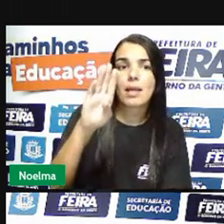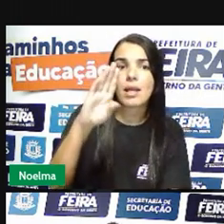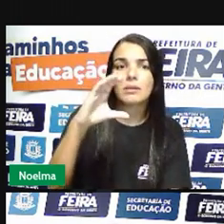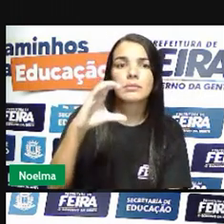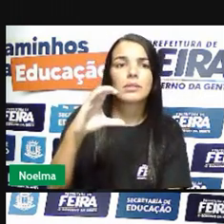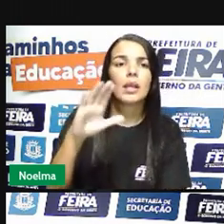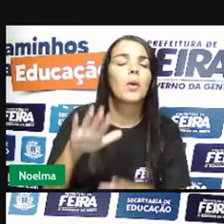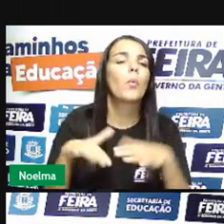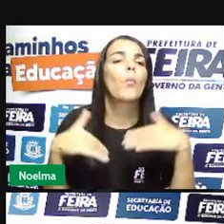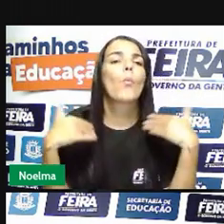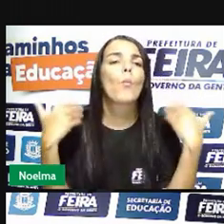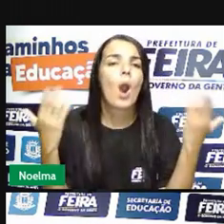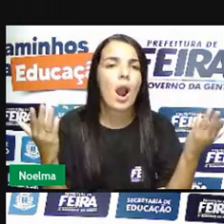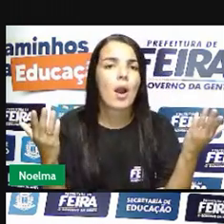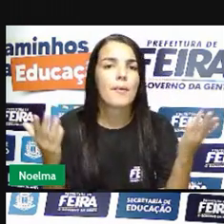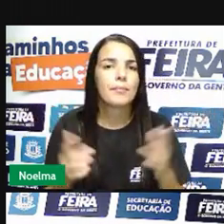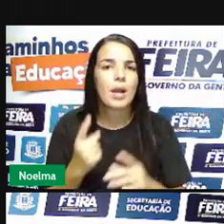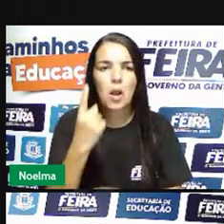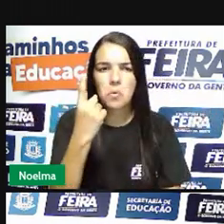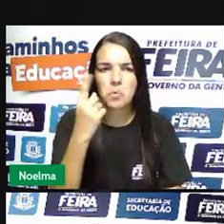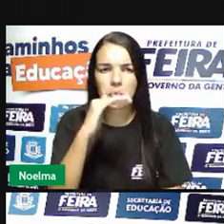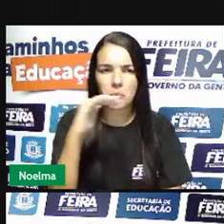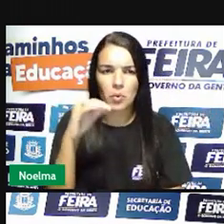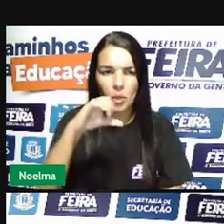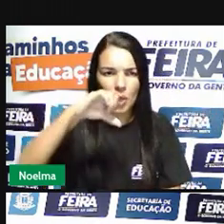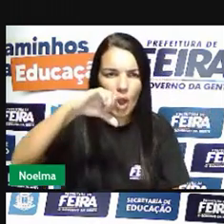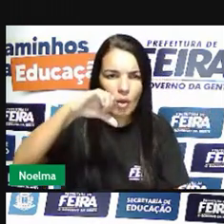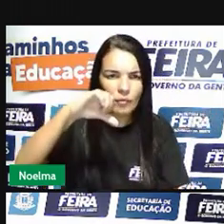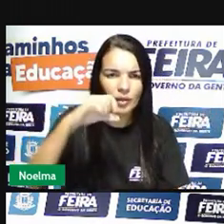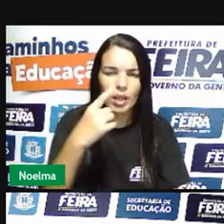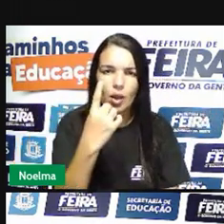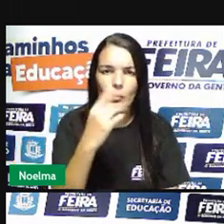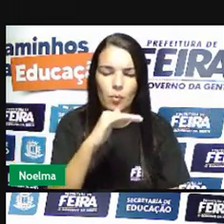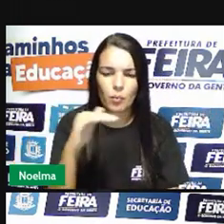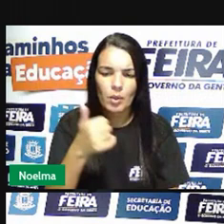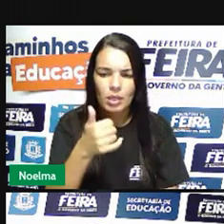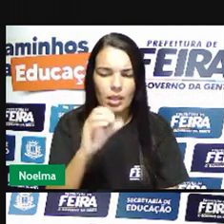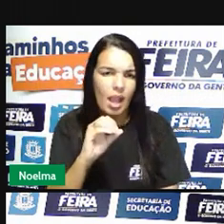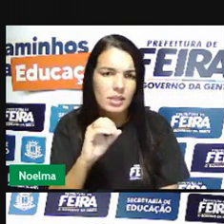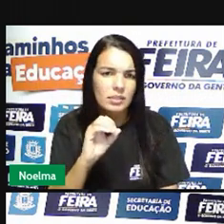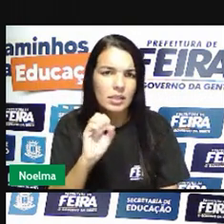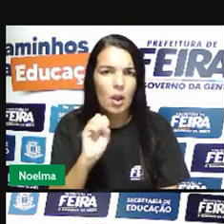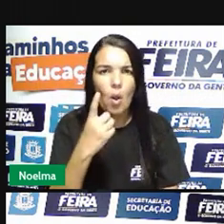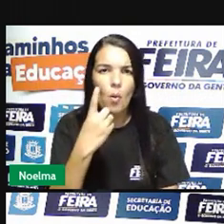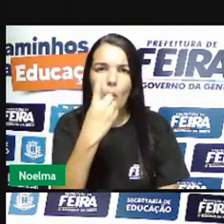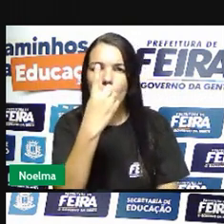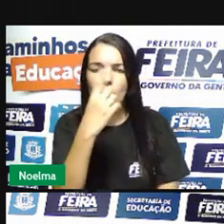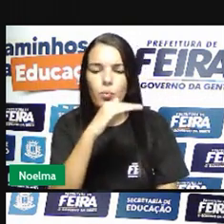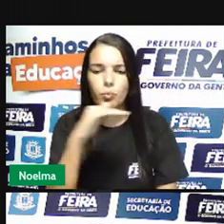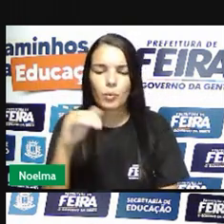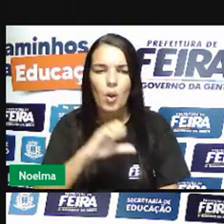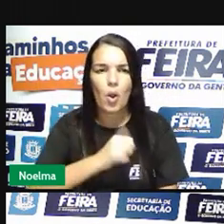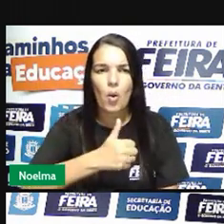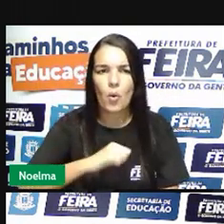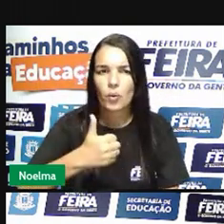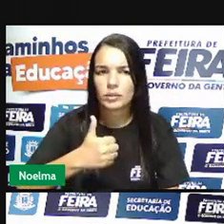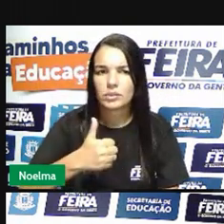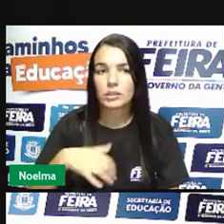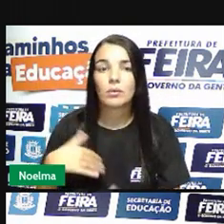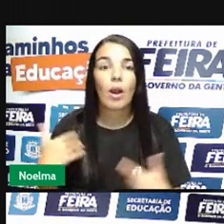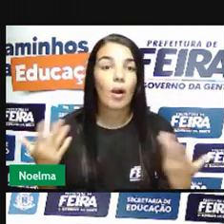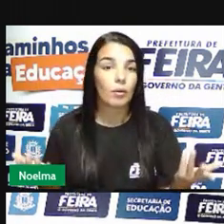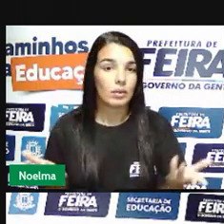qual dessas frações nono décimo ou um 11 anos colégio